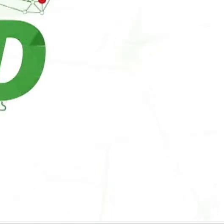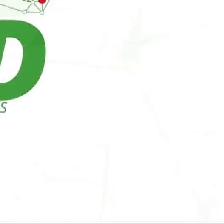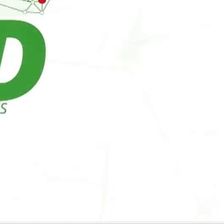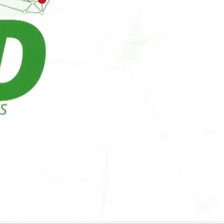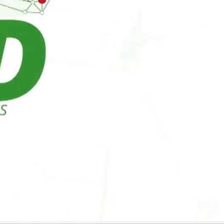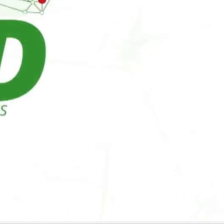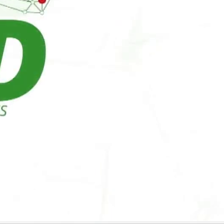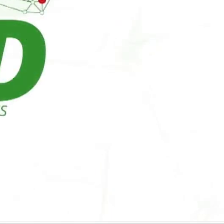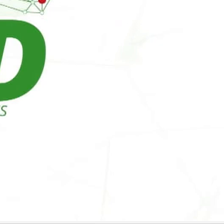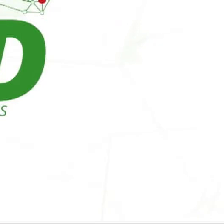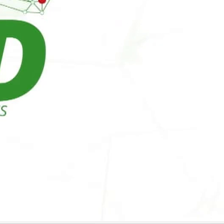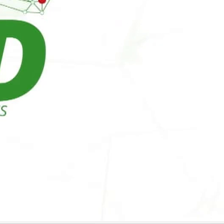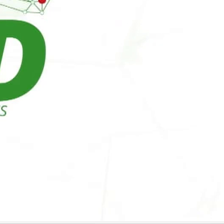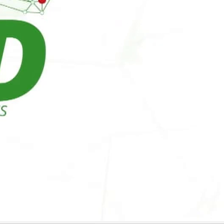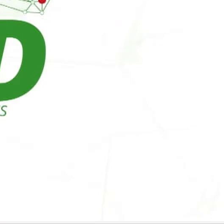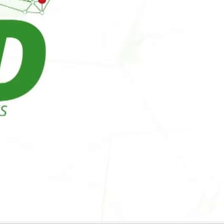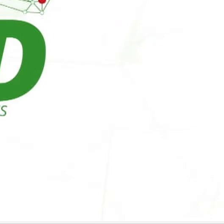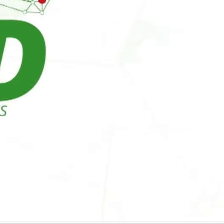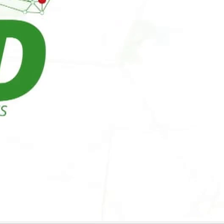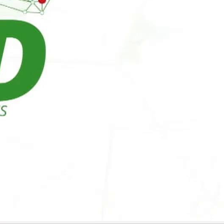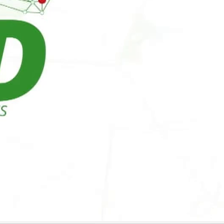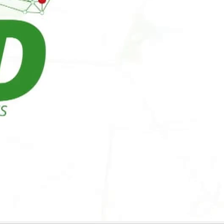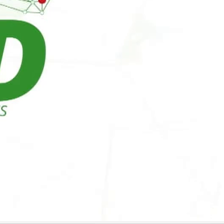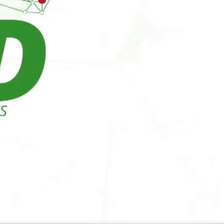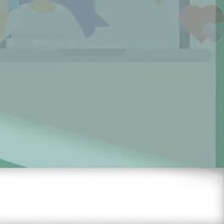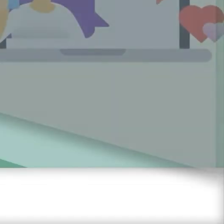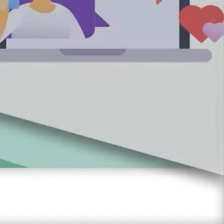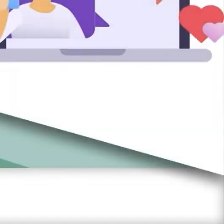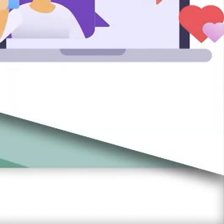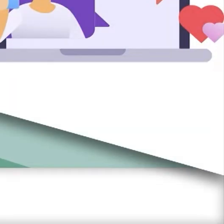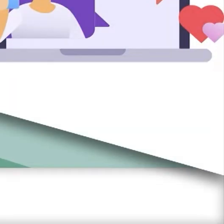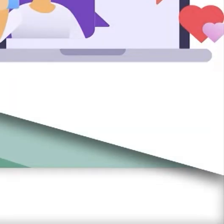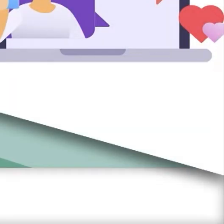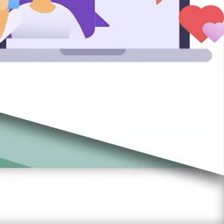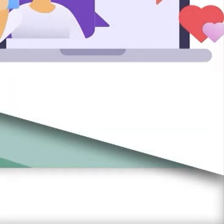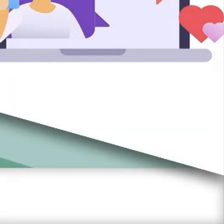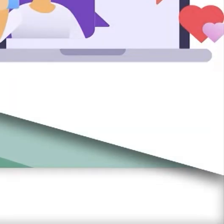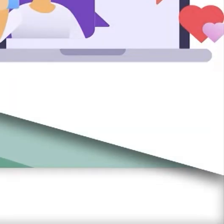Educação à distância, mudando realidades.